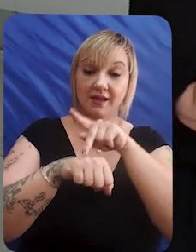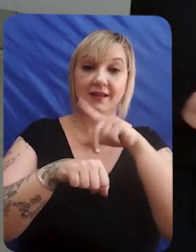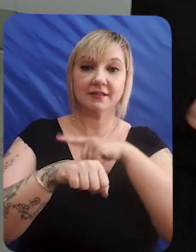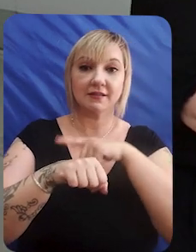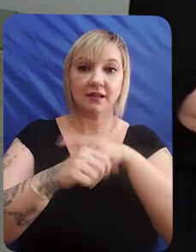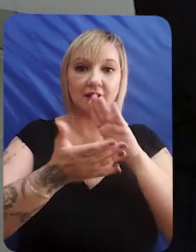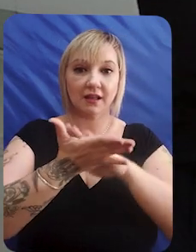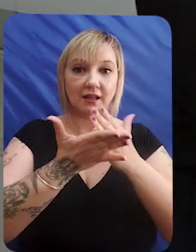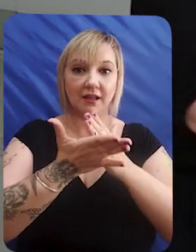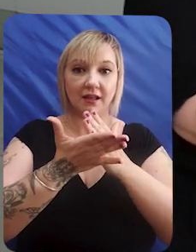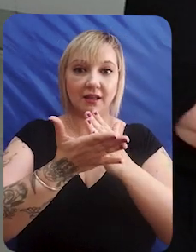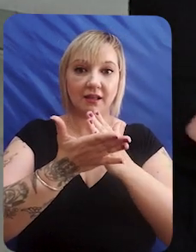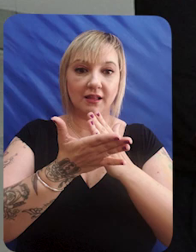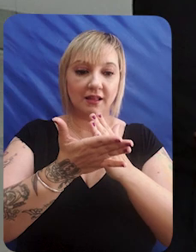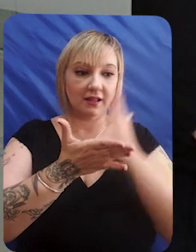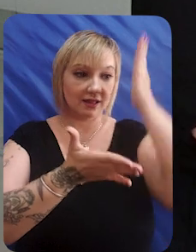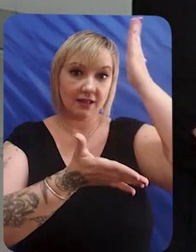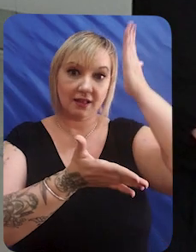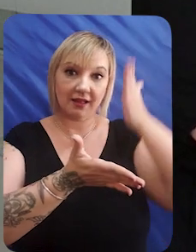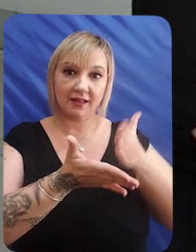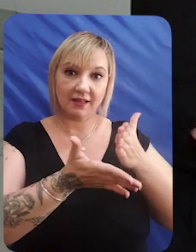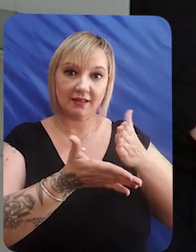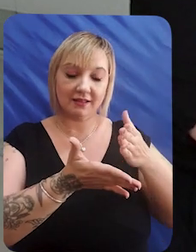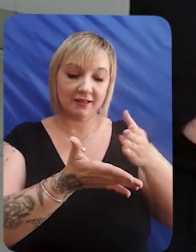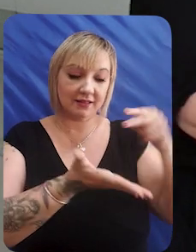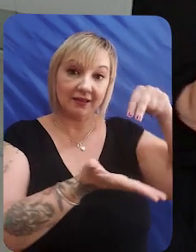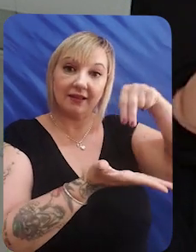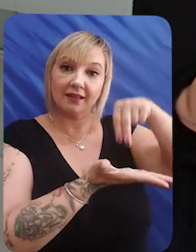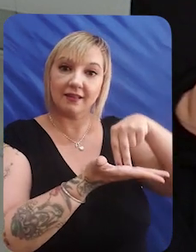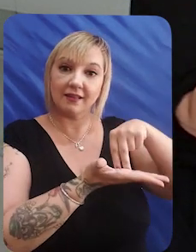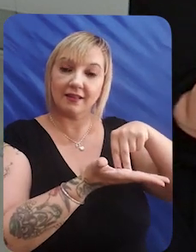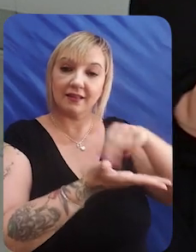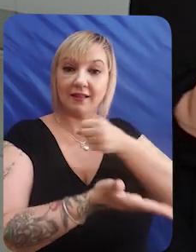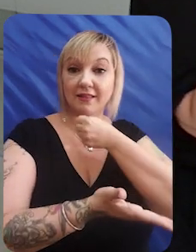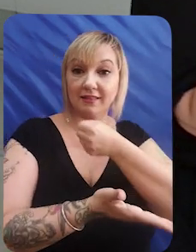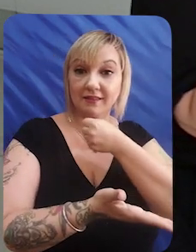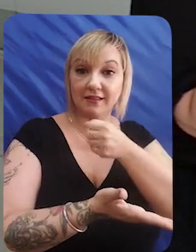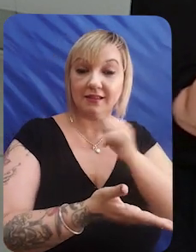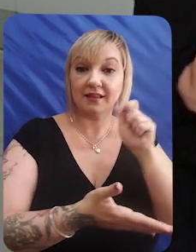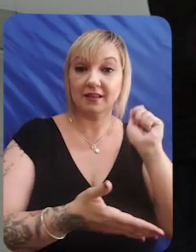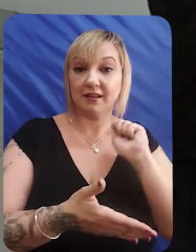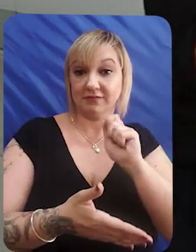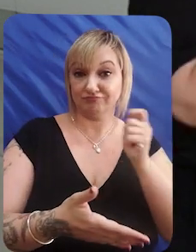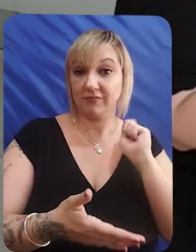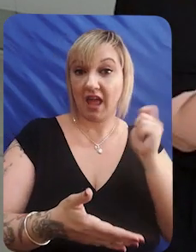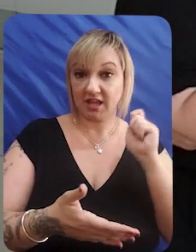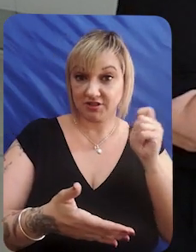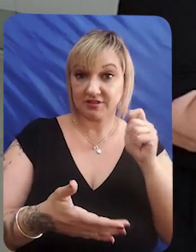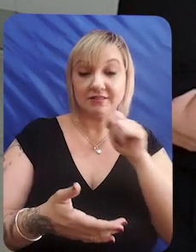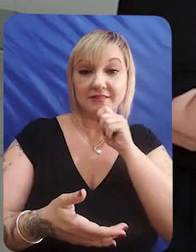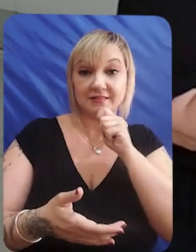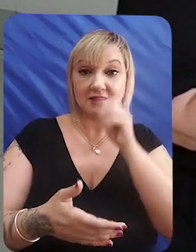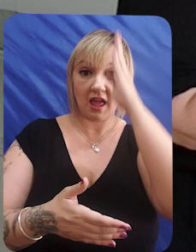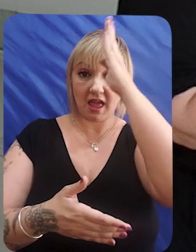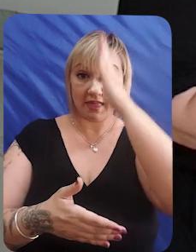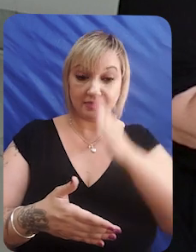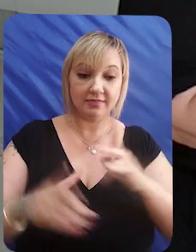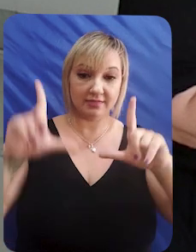o intérprete fica do lado do apresentador na TV. Na Argentina, por exemplo, você pode escolher metade da